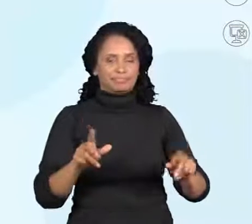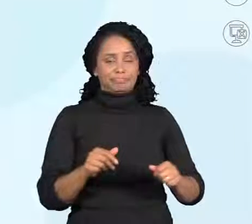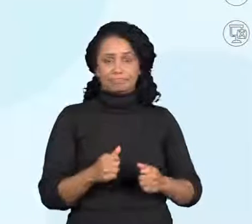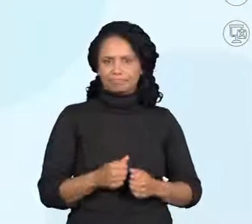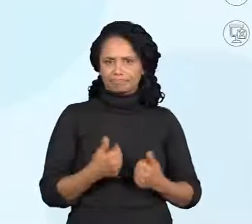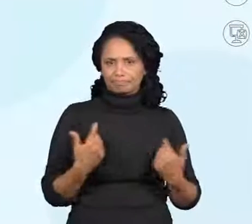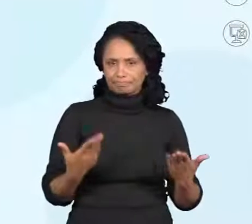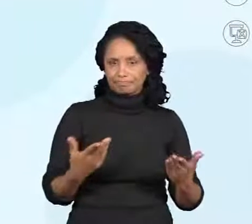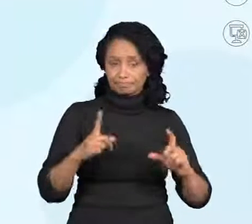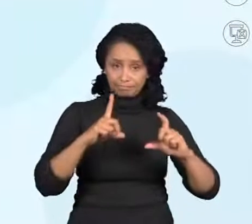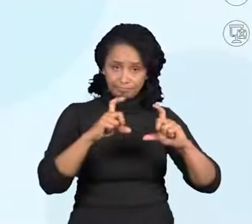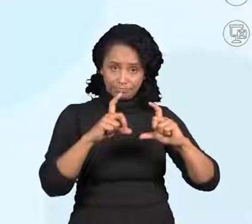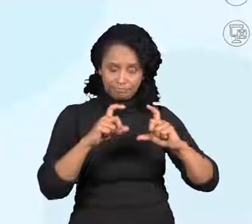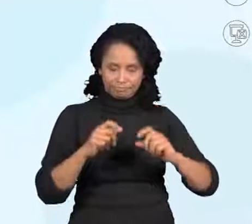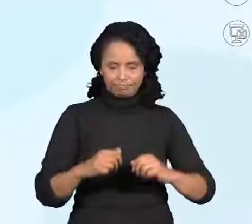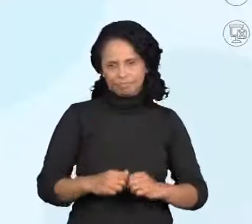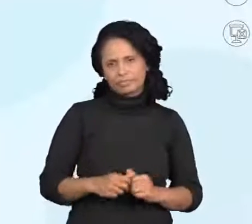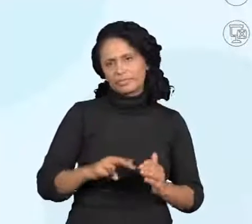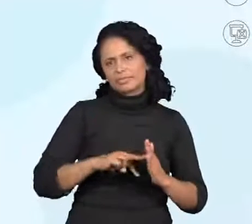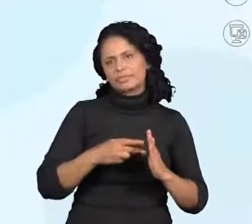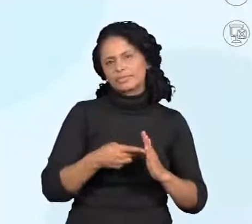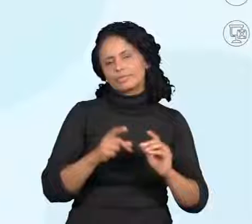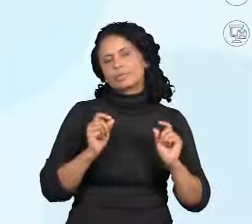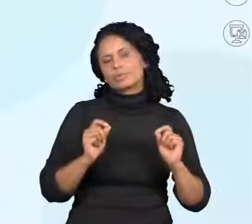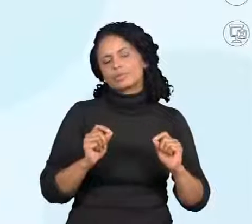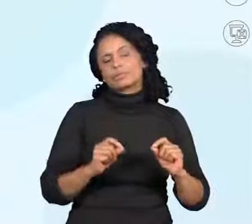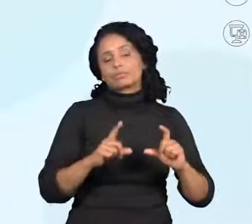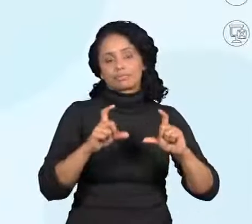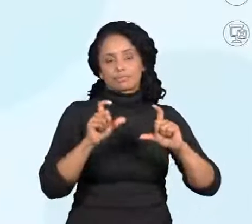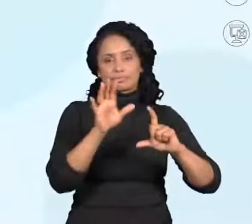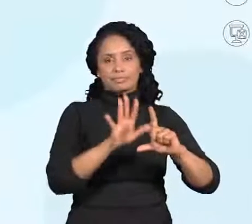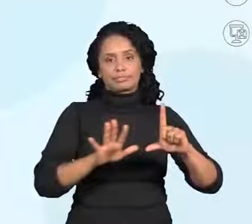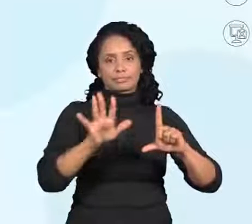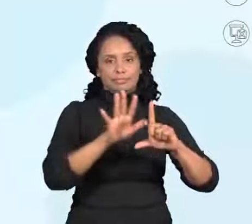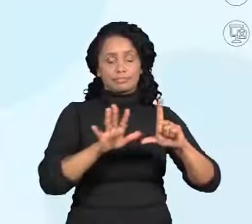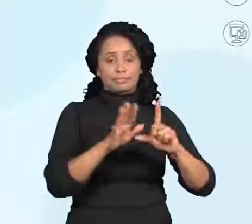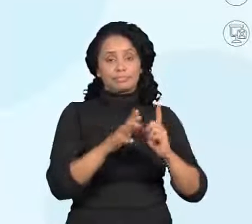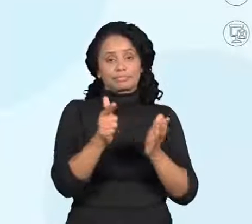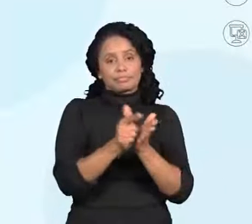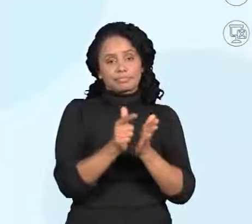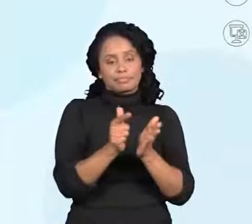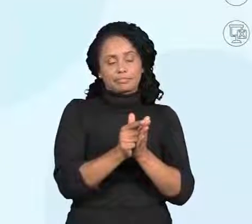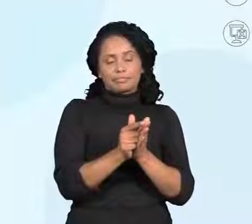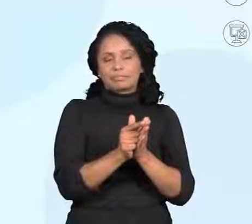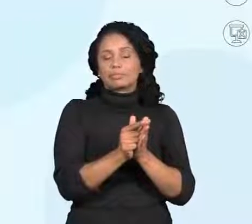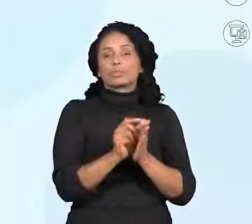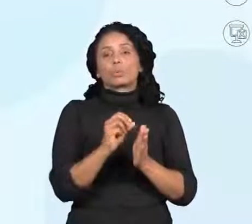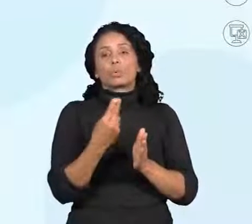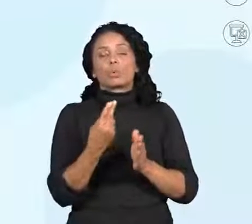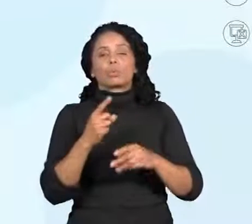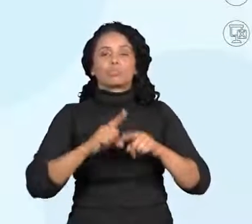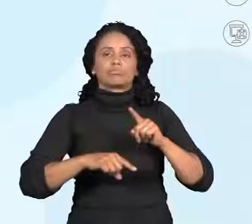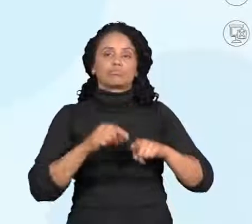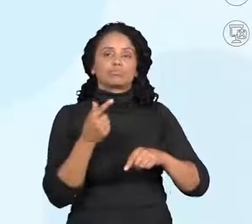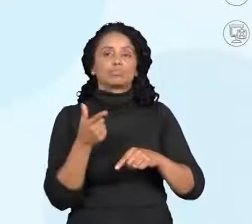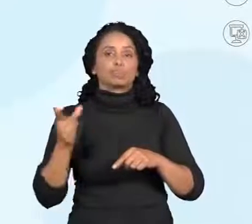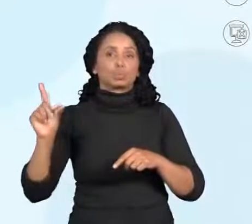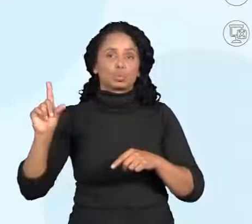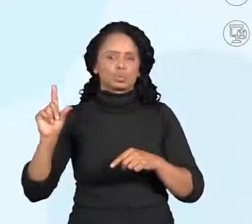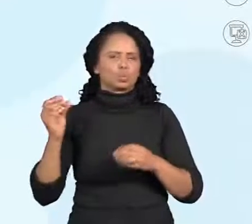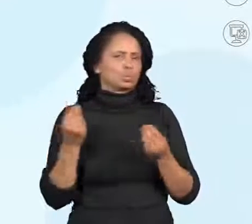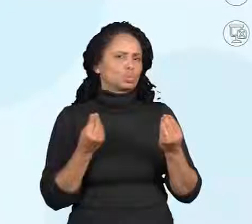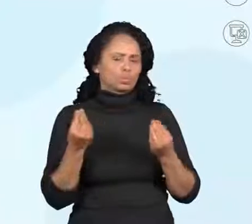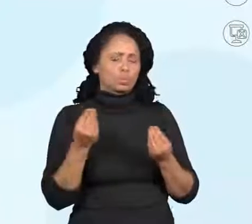fotografia. Originalmente, trata-se de uma imagem fixada em papel ou outros materiais, por meio de